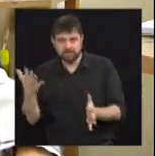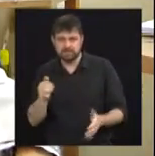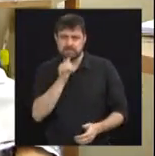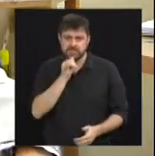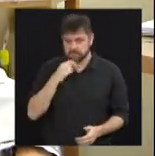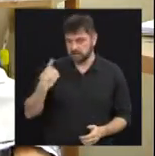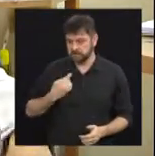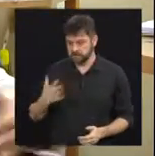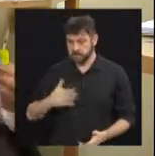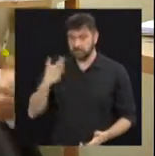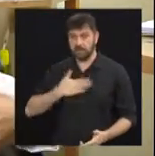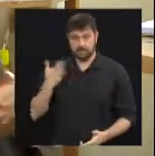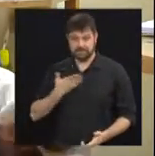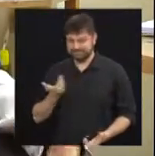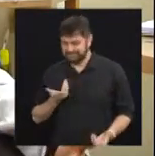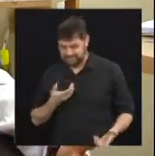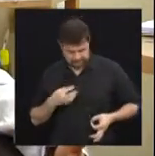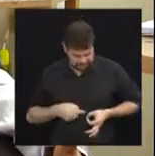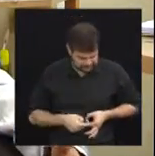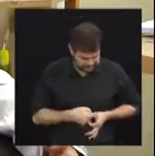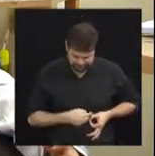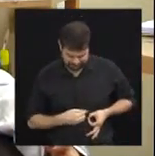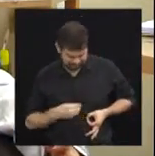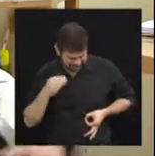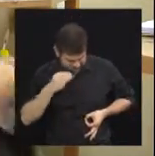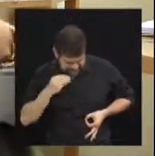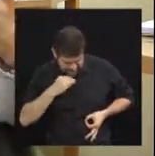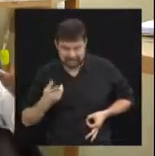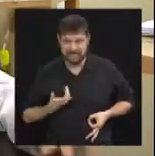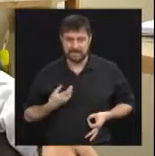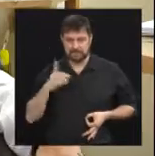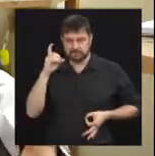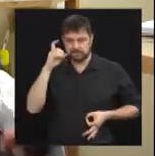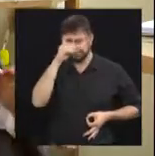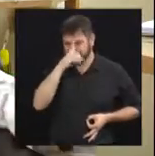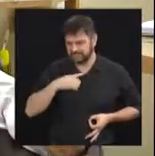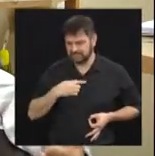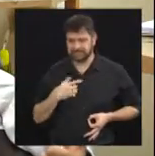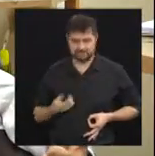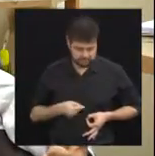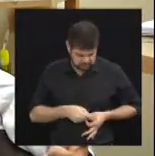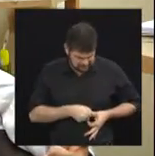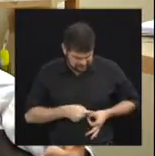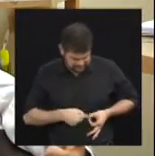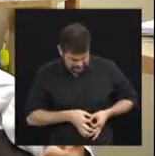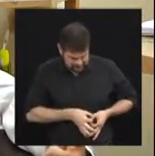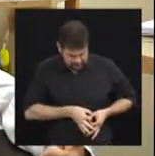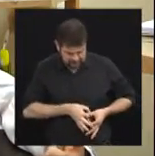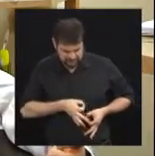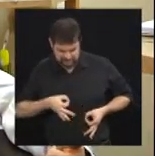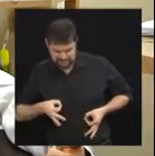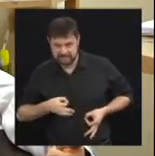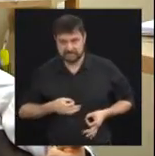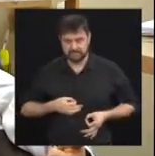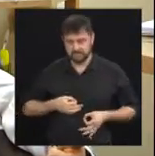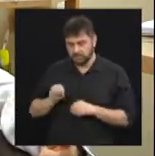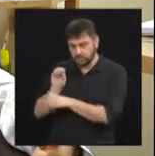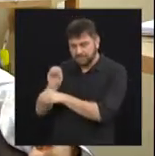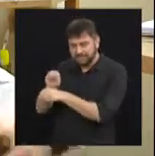nos surpreender com uma resposta abaixo do esperado, com uma dificuldade ovulatória nos tratamentos de menor